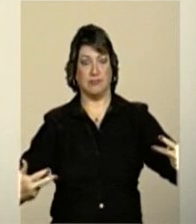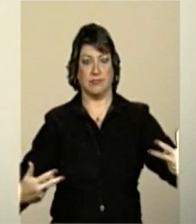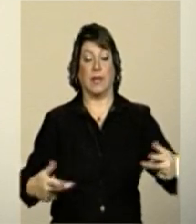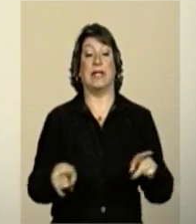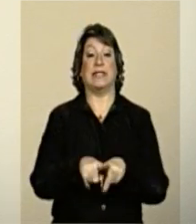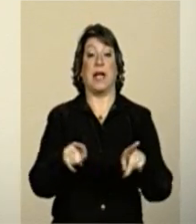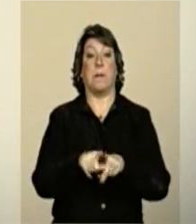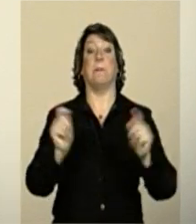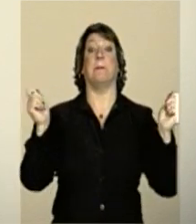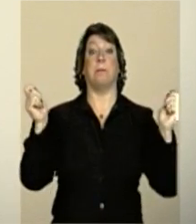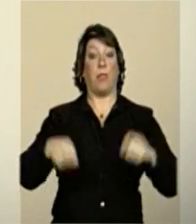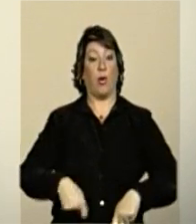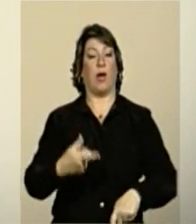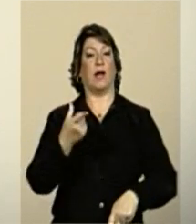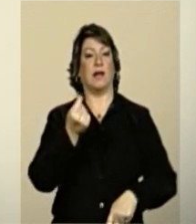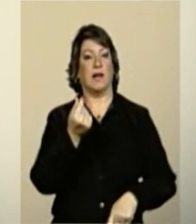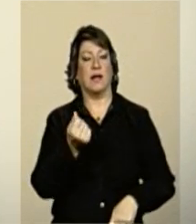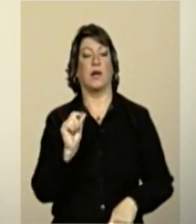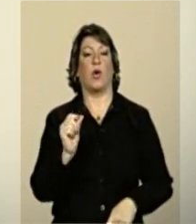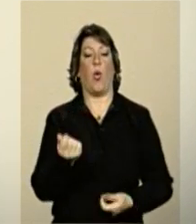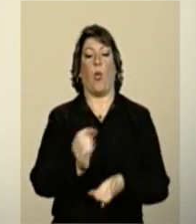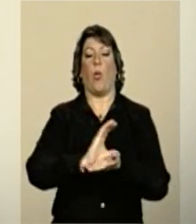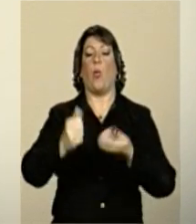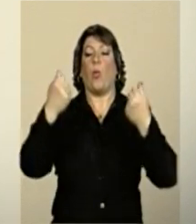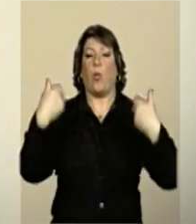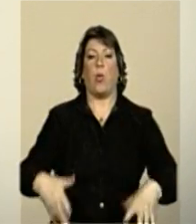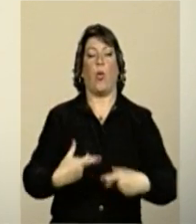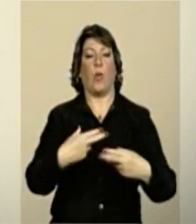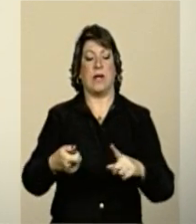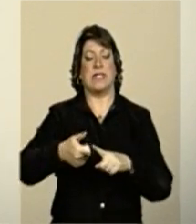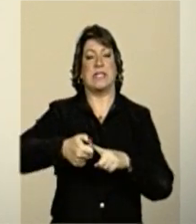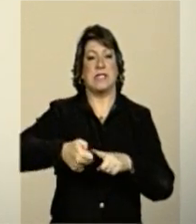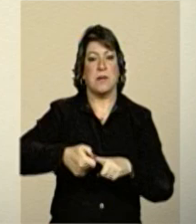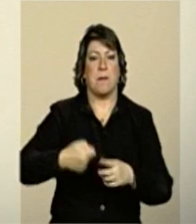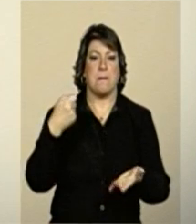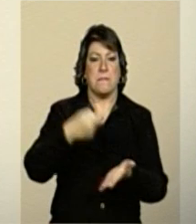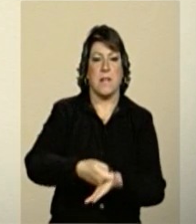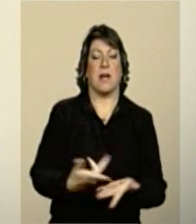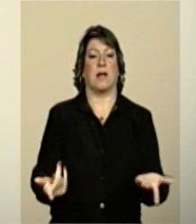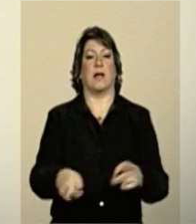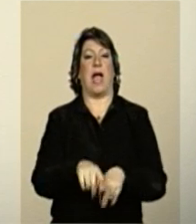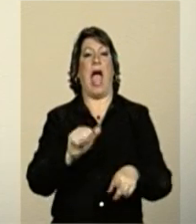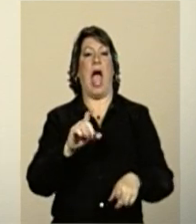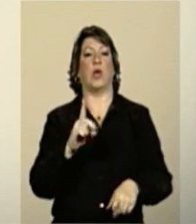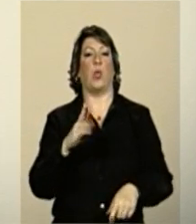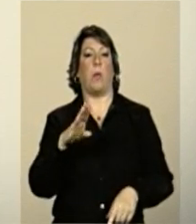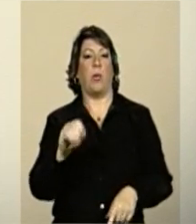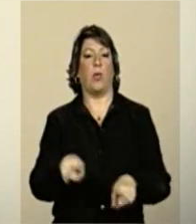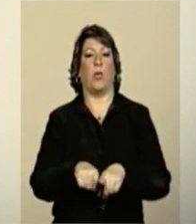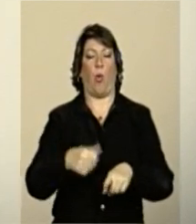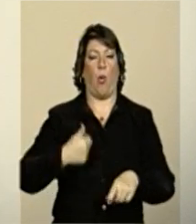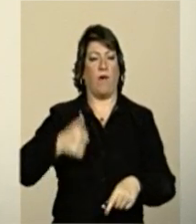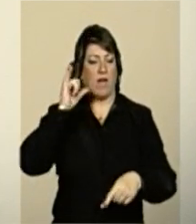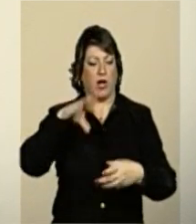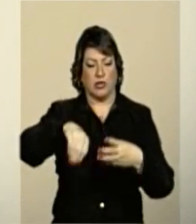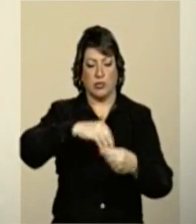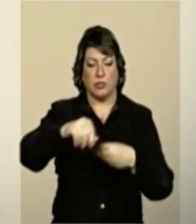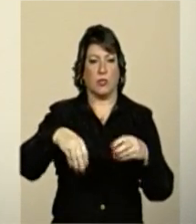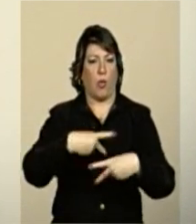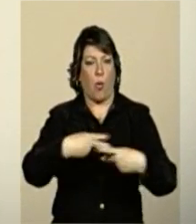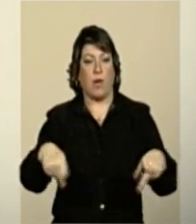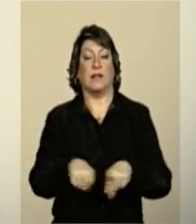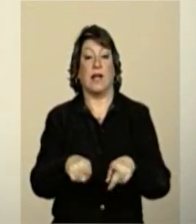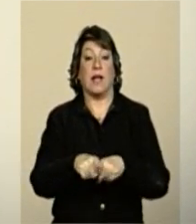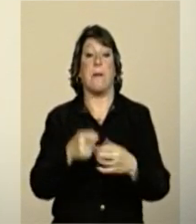vai poder também gastar em custeio, isto é, em sementes, em adubo ou até contratar um ajudante na época